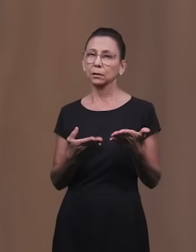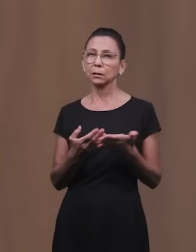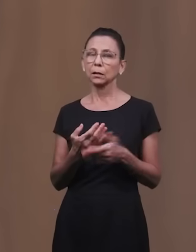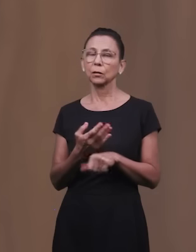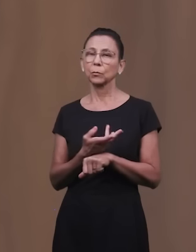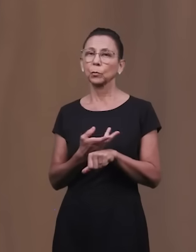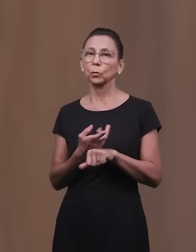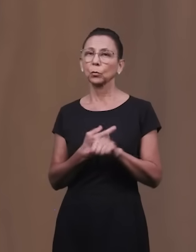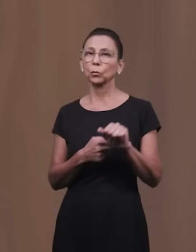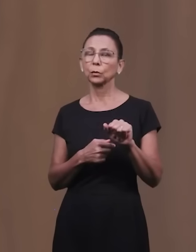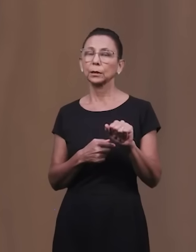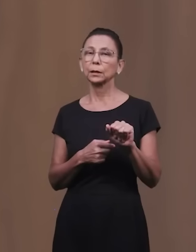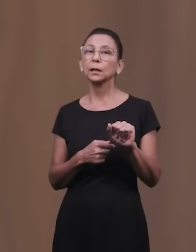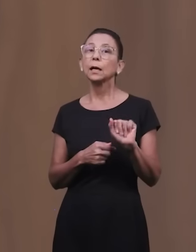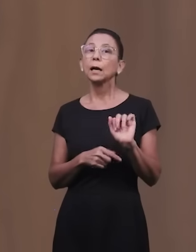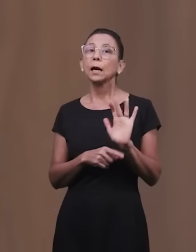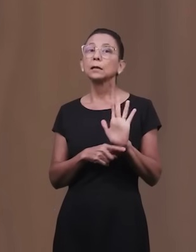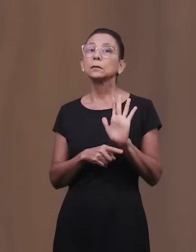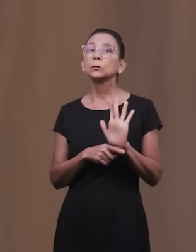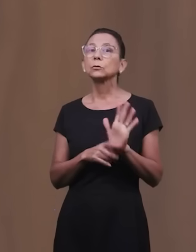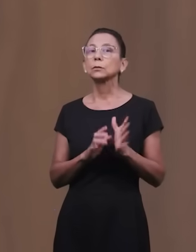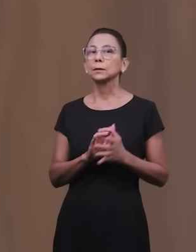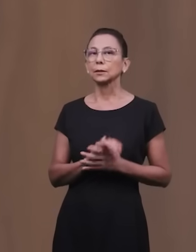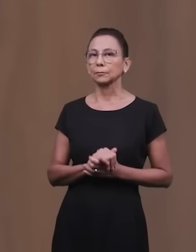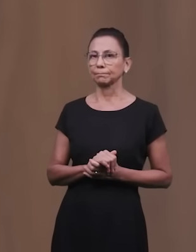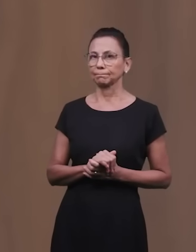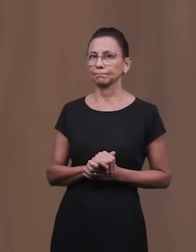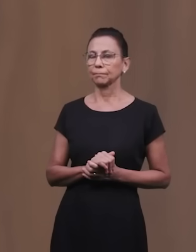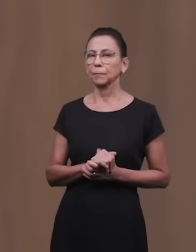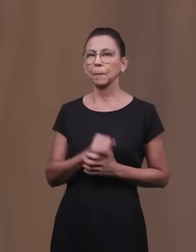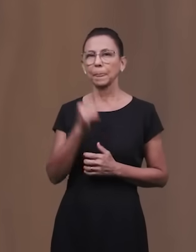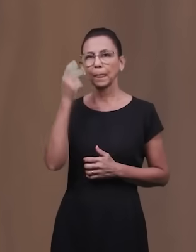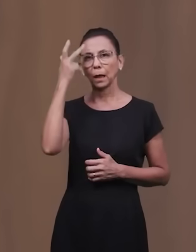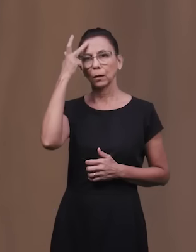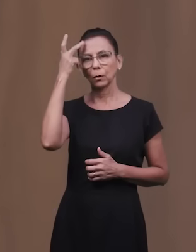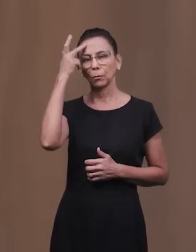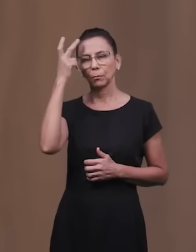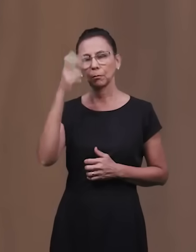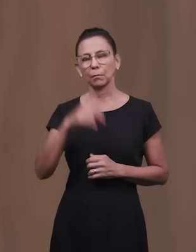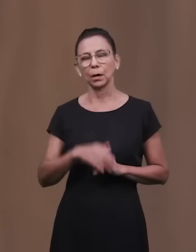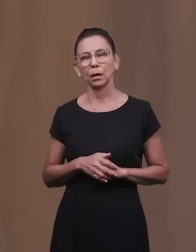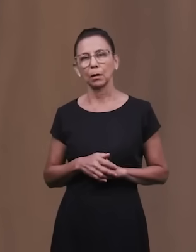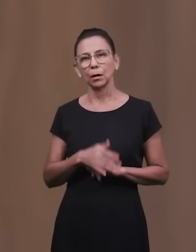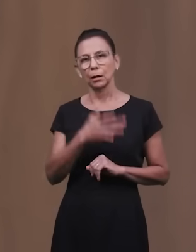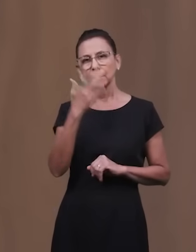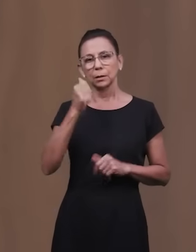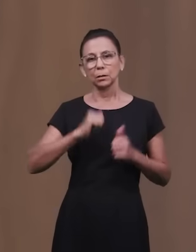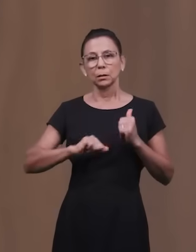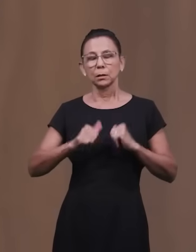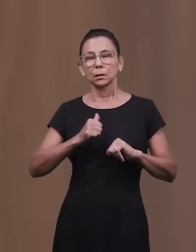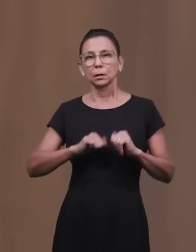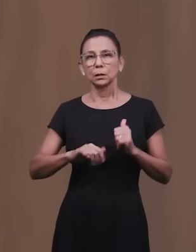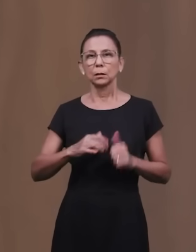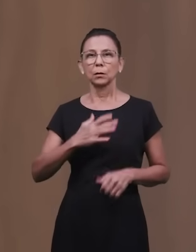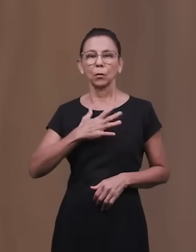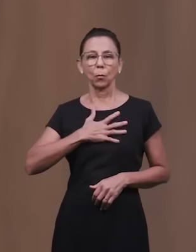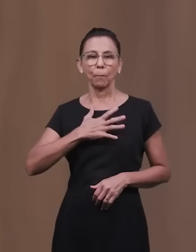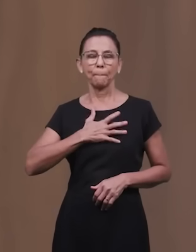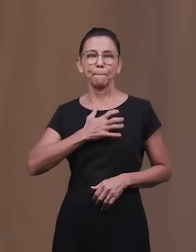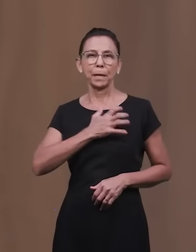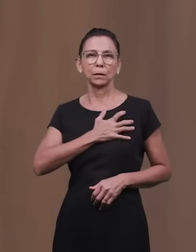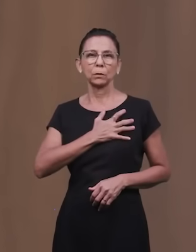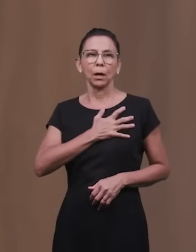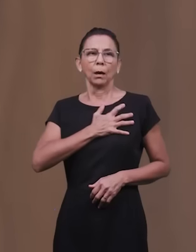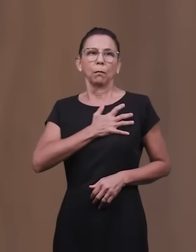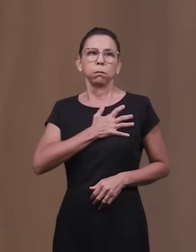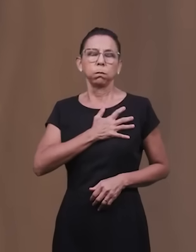assim estiver, procure ajuda. Procure saber que algo é esse. É muito frequente quem está sofrendo de ansiedade sentir